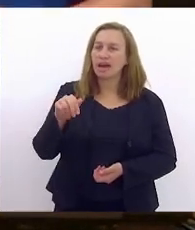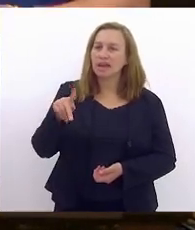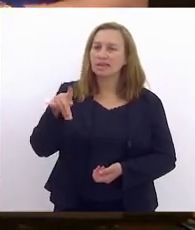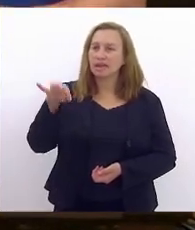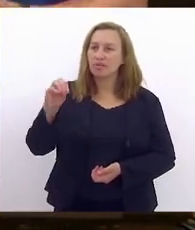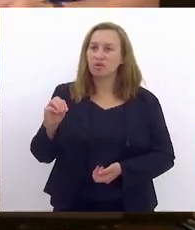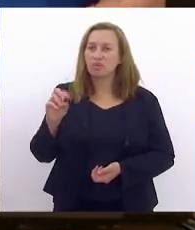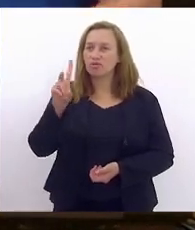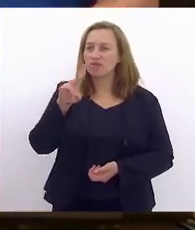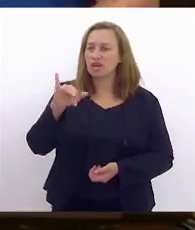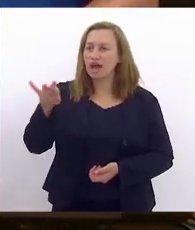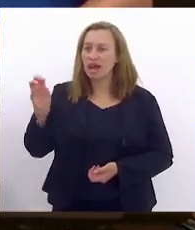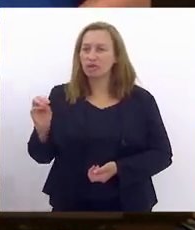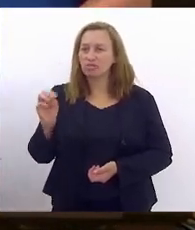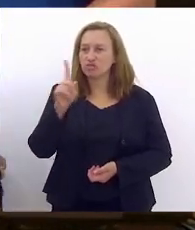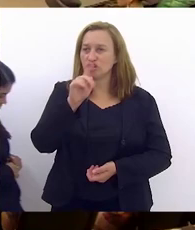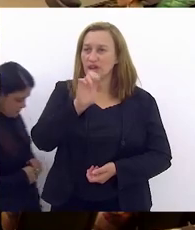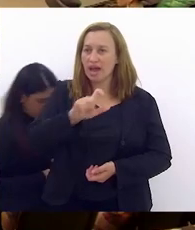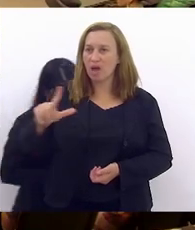Geral.